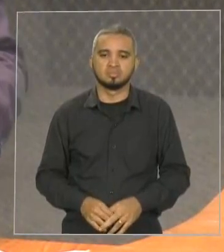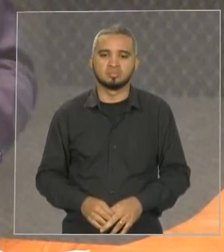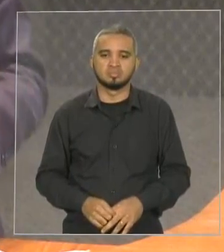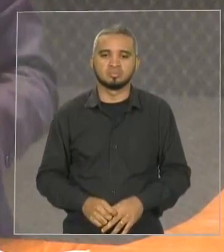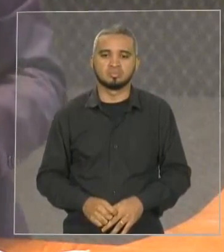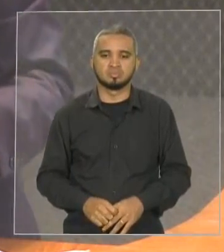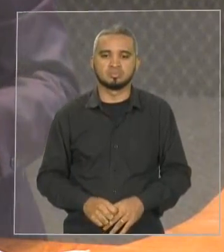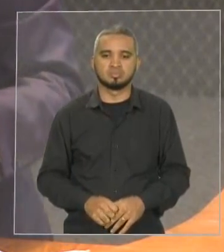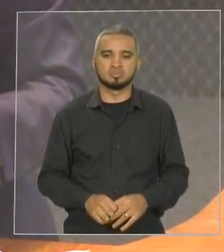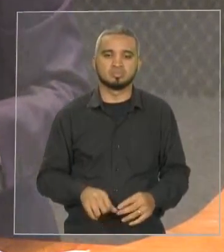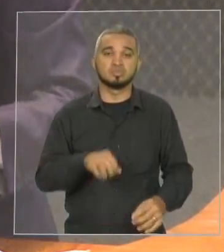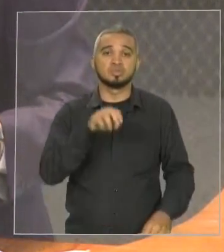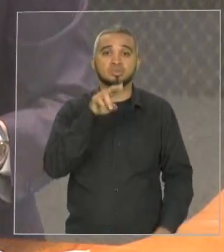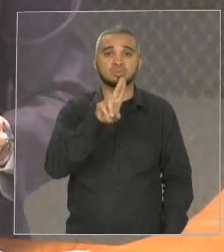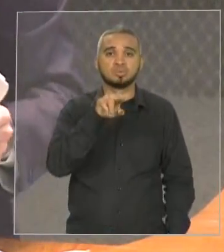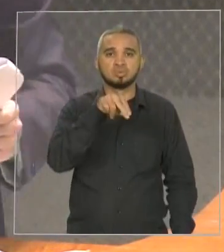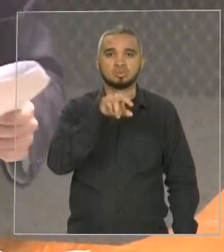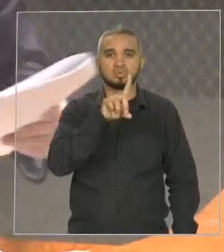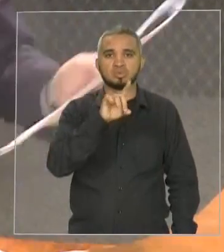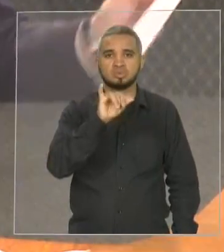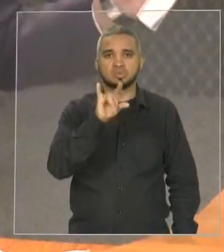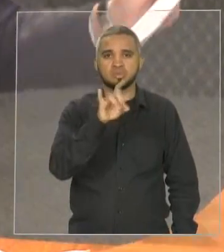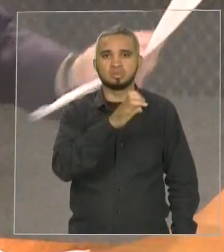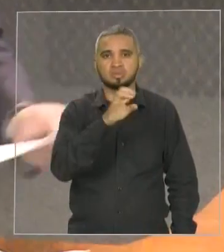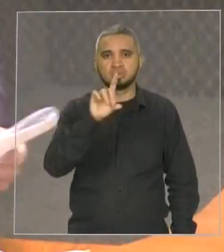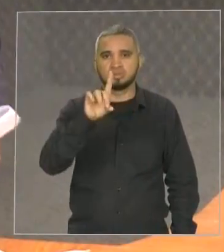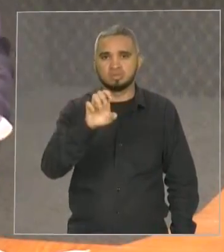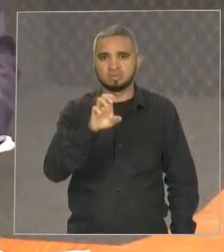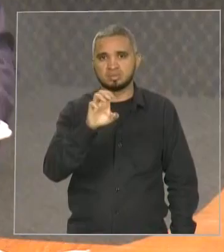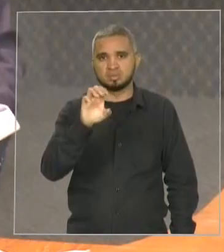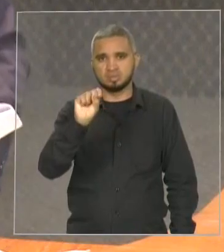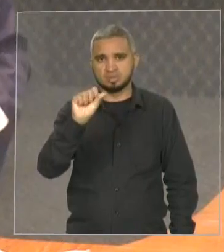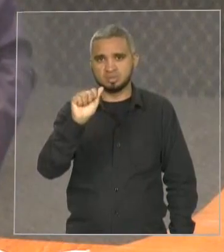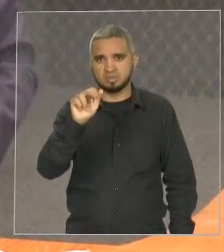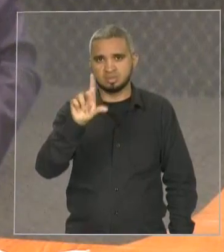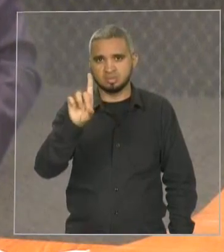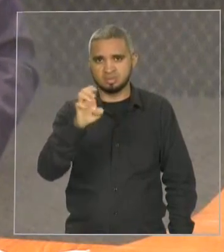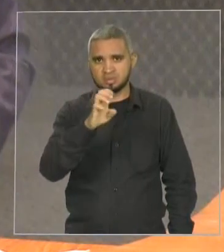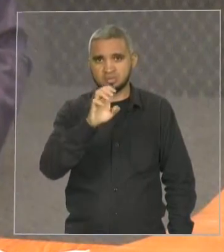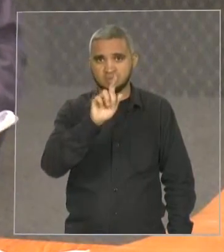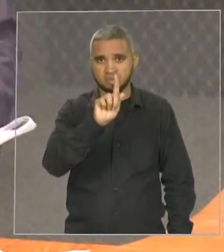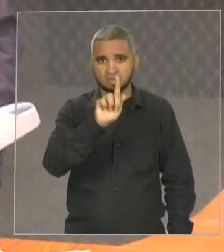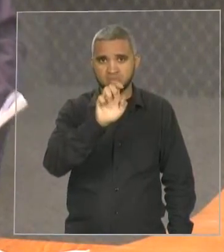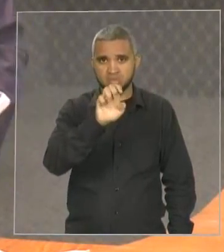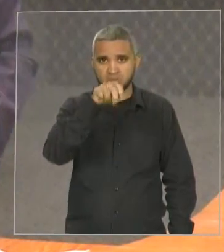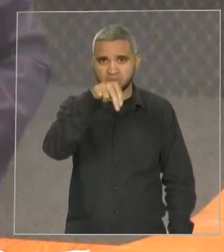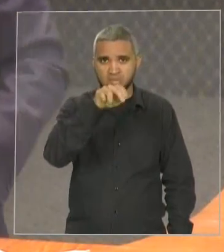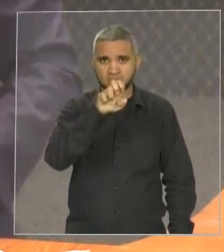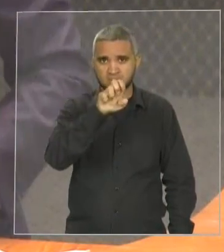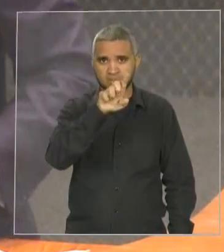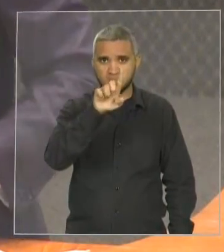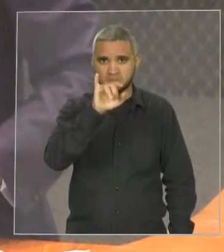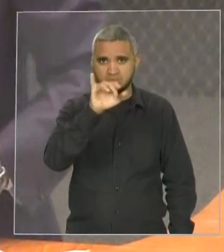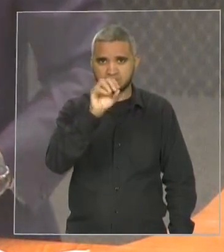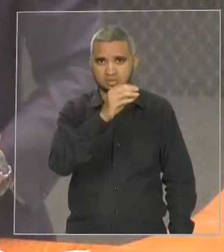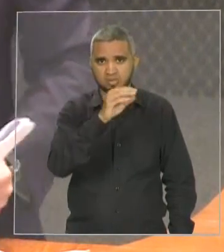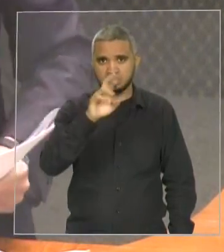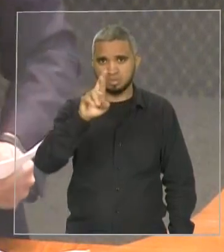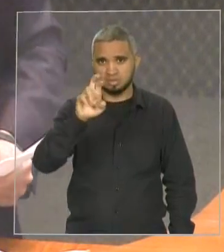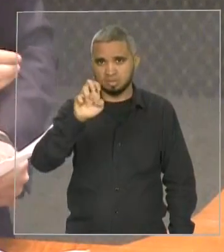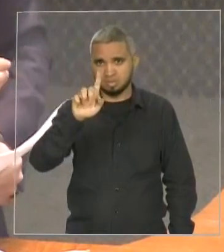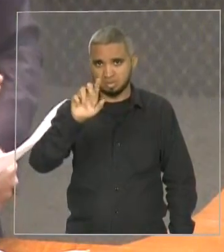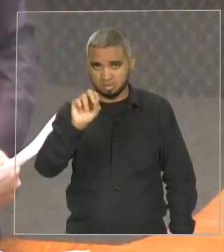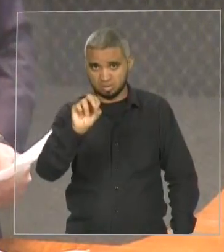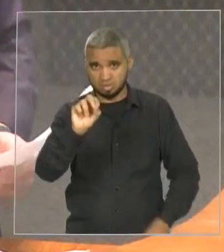à unidade de saúde Genésio Rego, o relatório como se fosse um relatório mãe de Iná, vamos dizer assim,